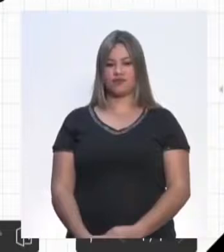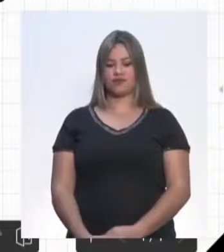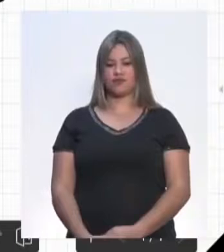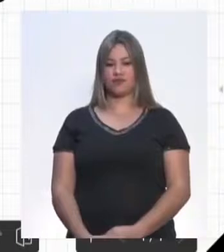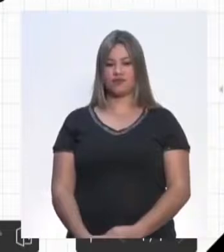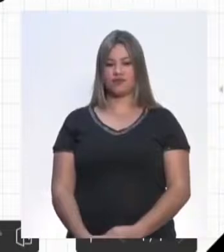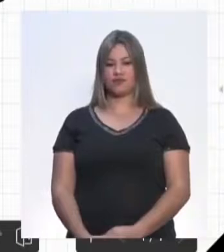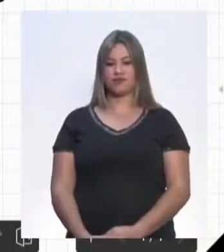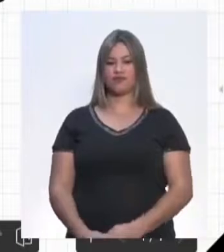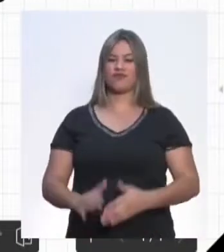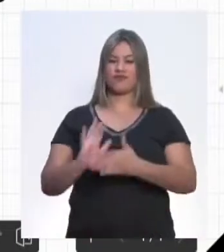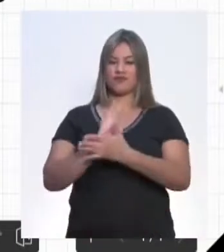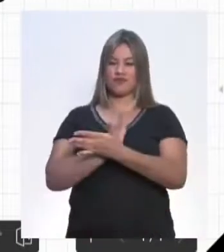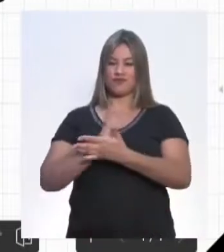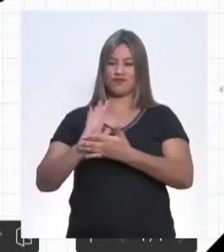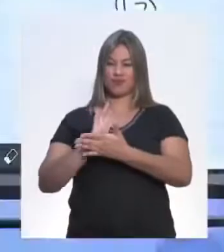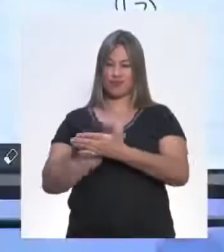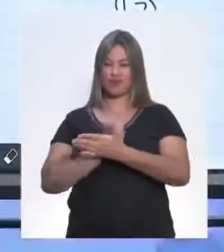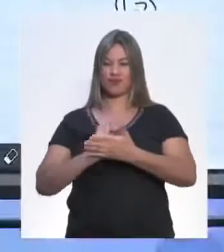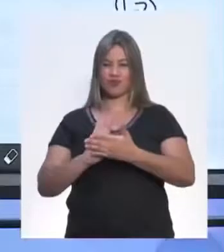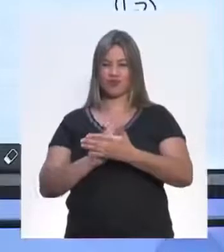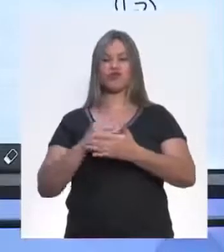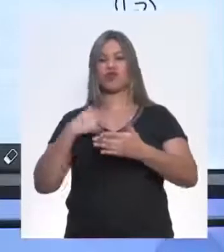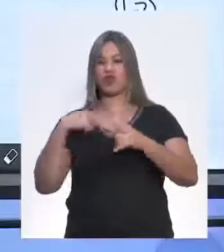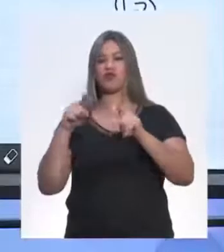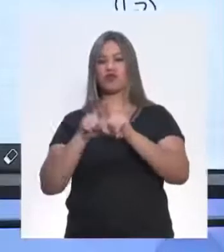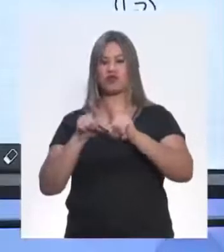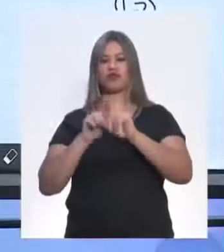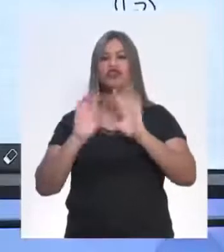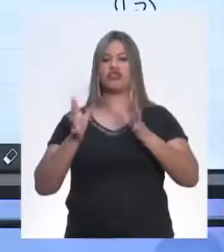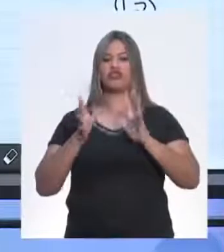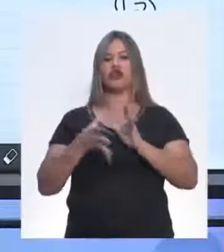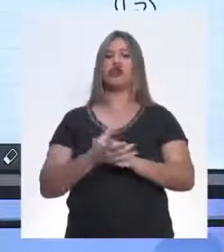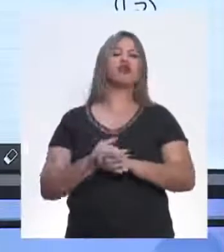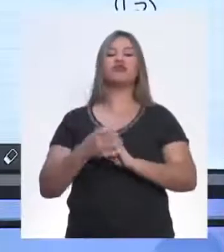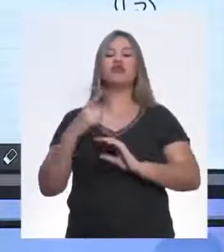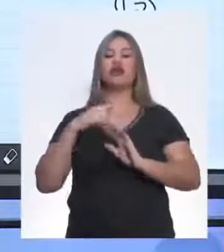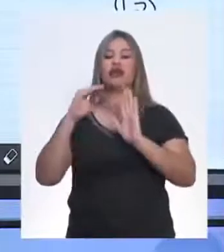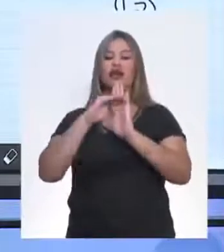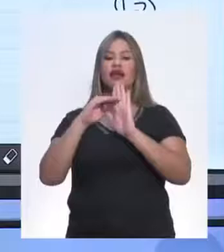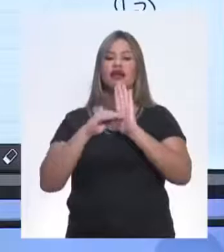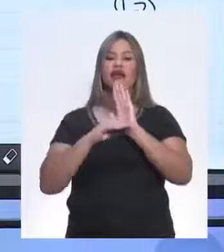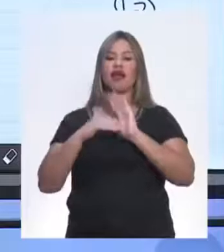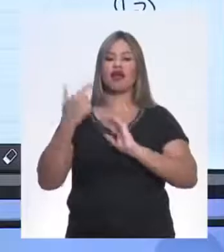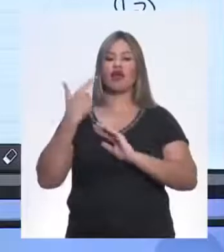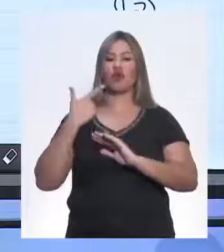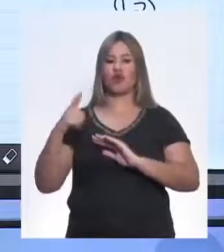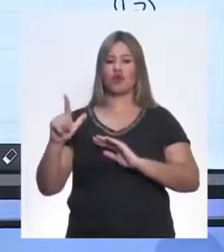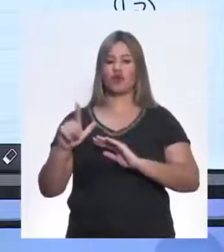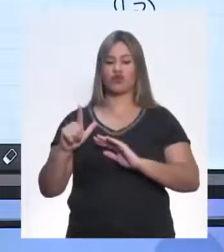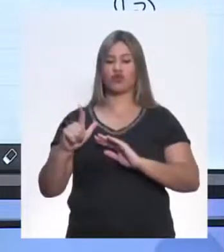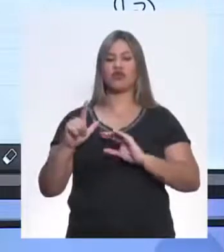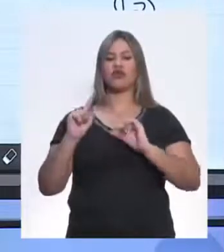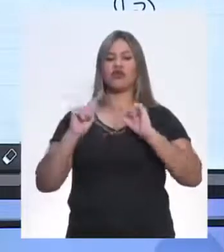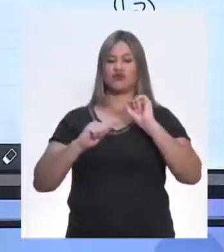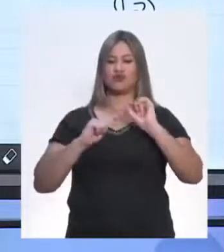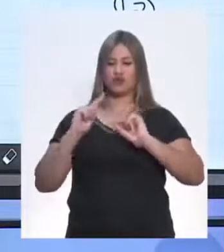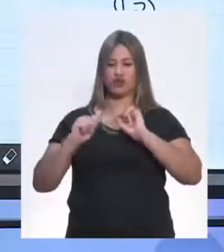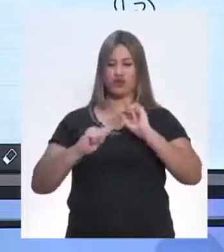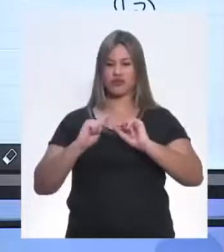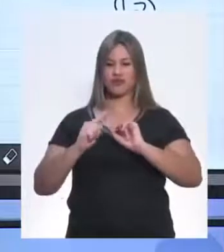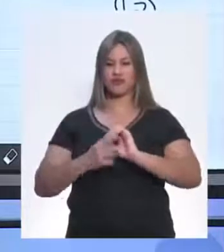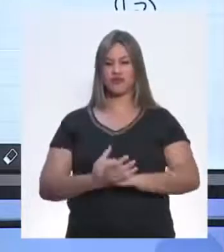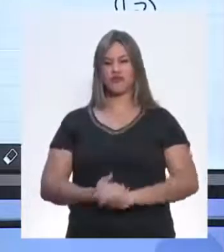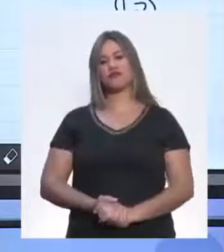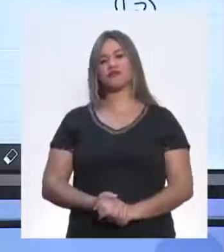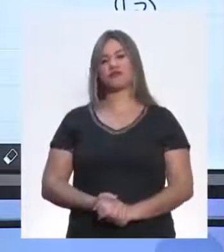Alguns, principalmente eu, já fiz muitas vezes aí, tem uma outra regra, né? Para a gente achar uma equivalência.